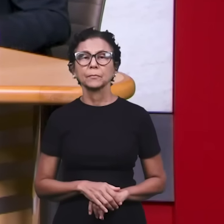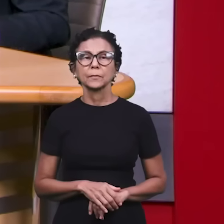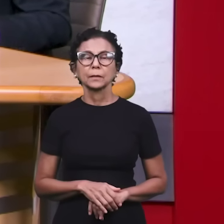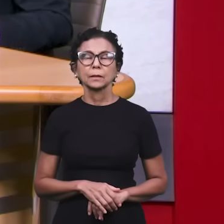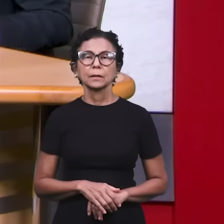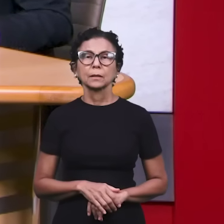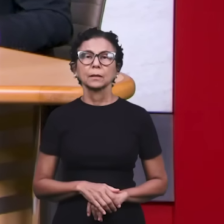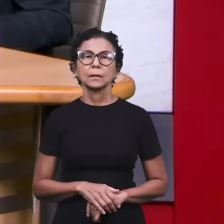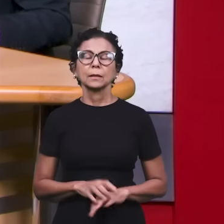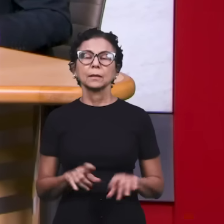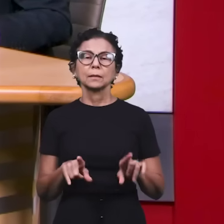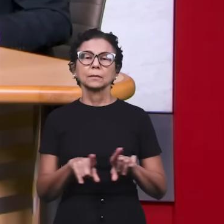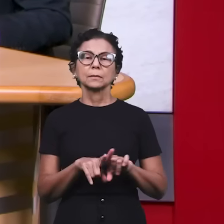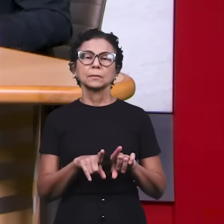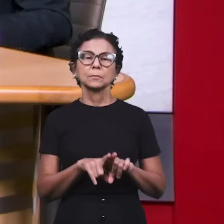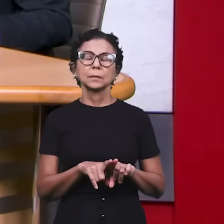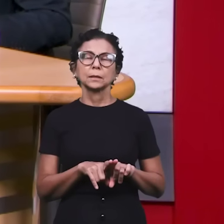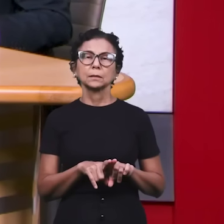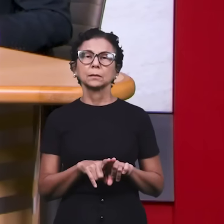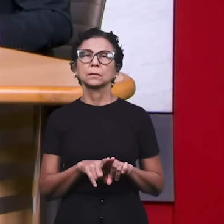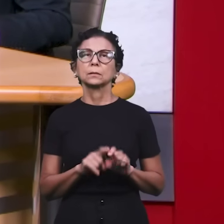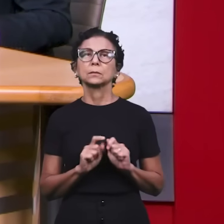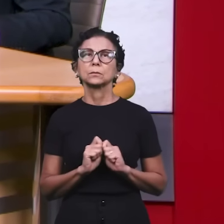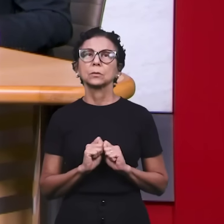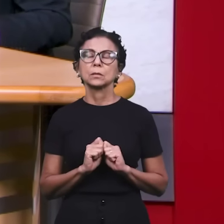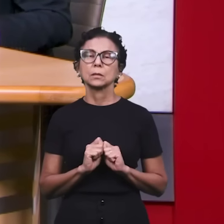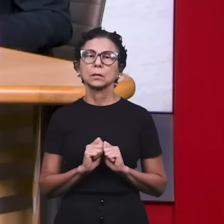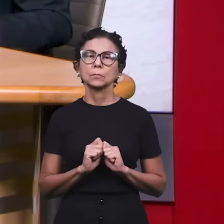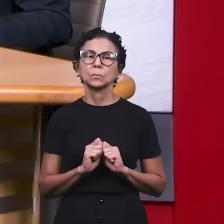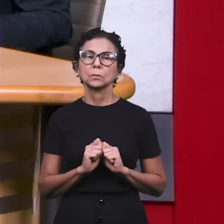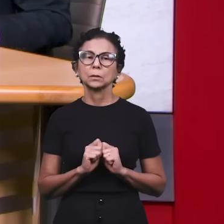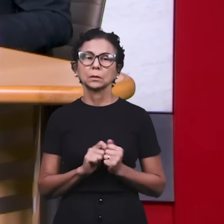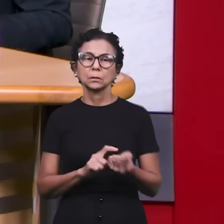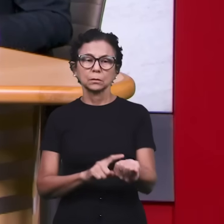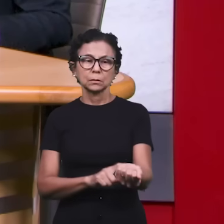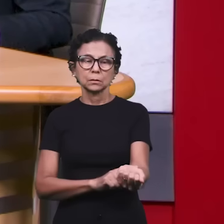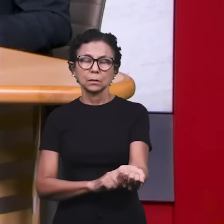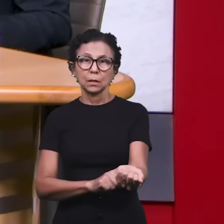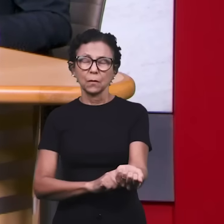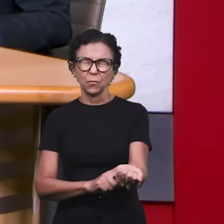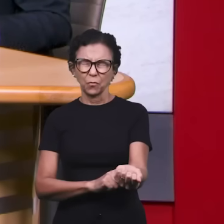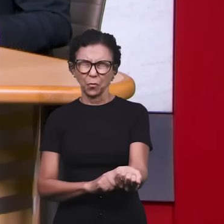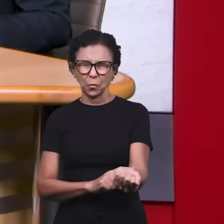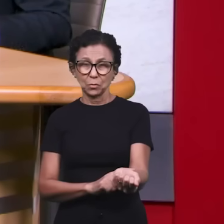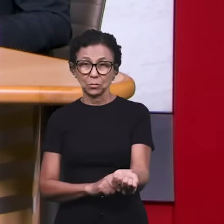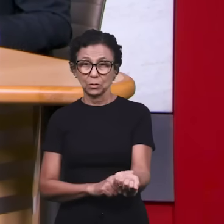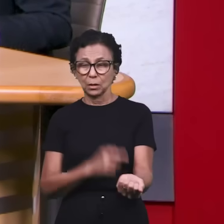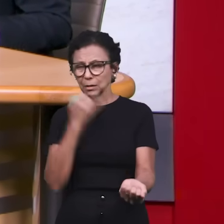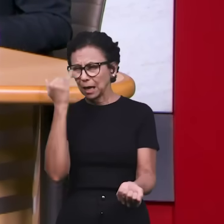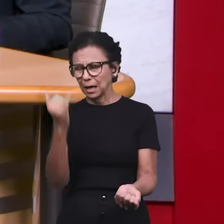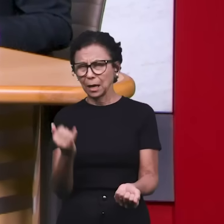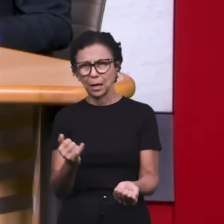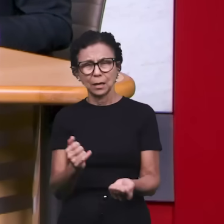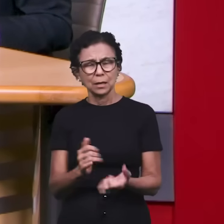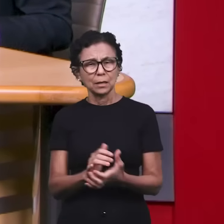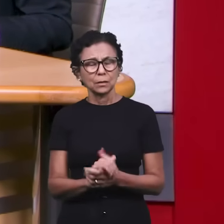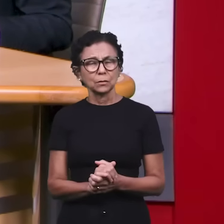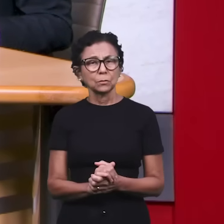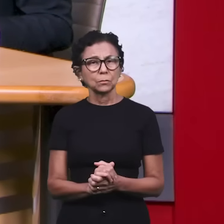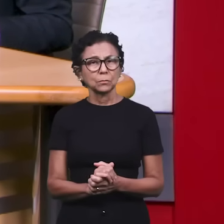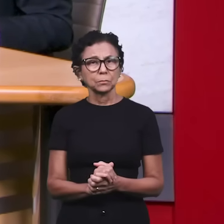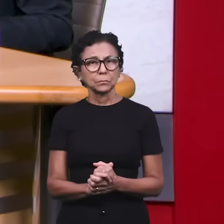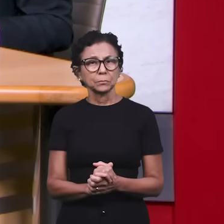falar, do dano por serem explosivos com pessoas. Mas vamos olhar para